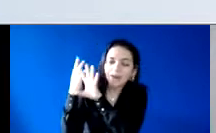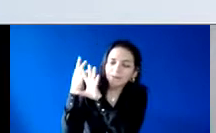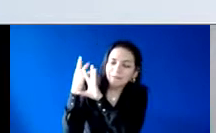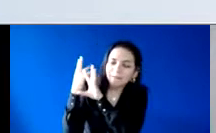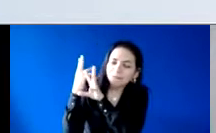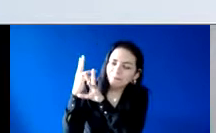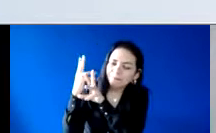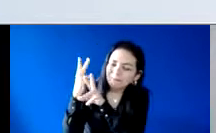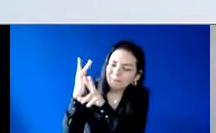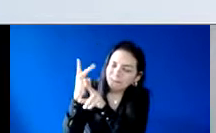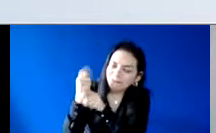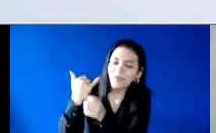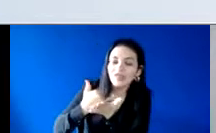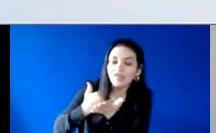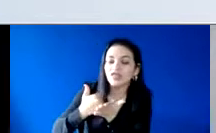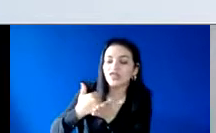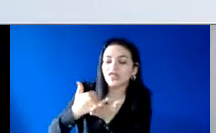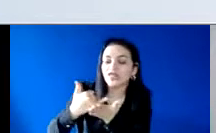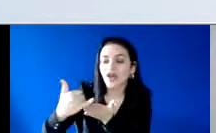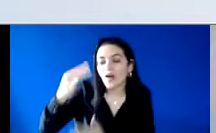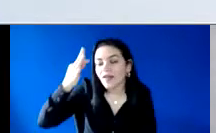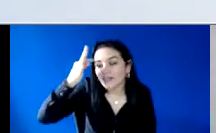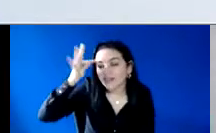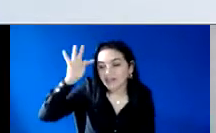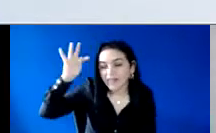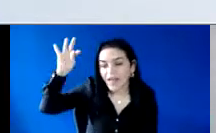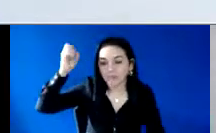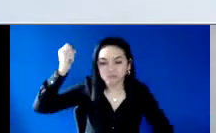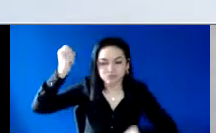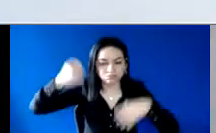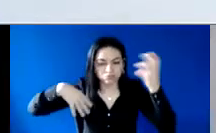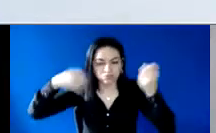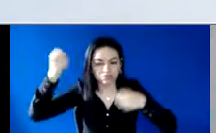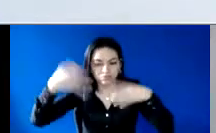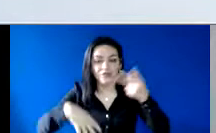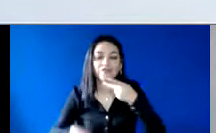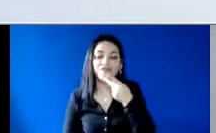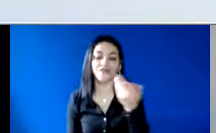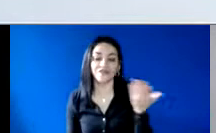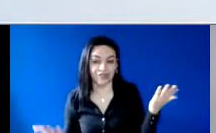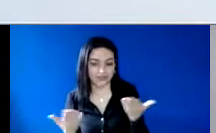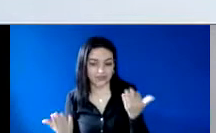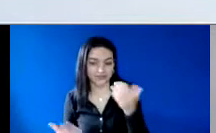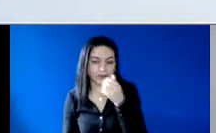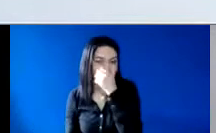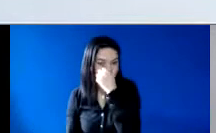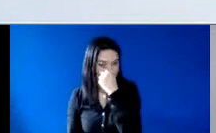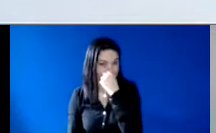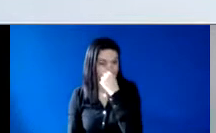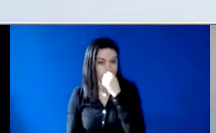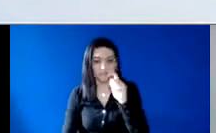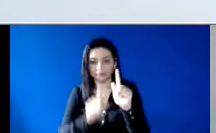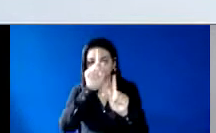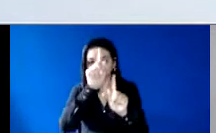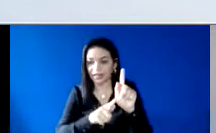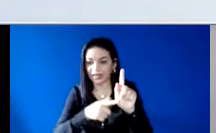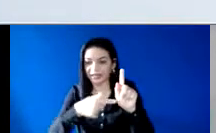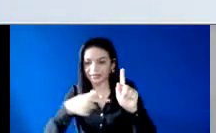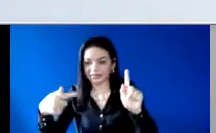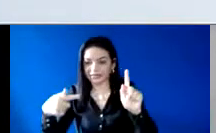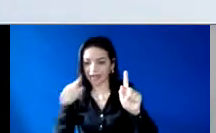essa introdução mais teórica para a gente explicar algumas coisas que eu vou falar aqui agora. Esse gráfico, ele é um gráfico que foi produzido no